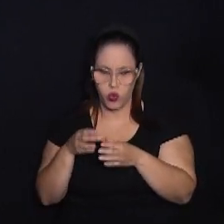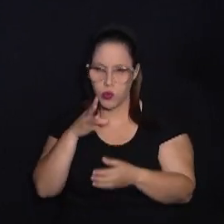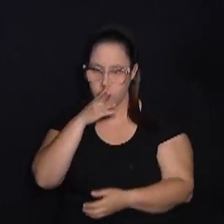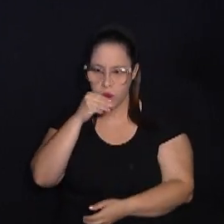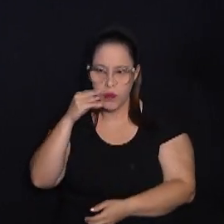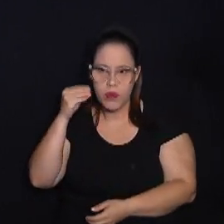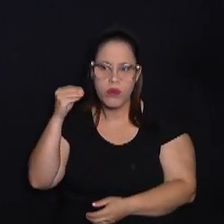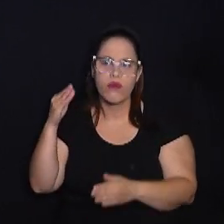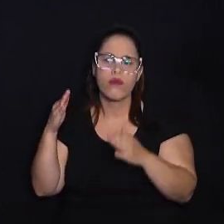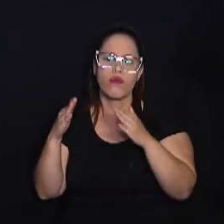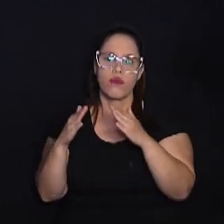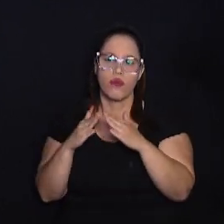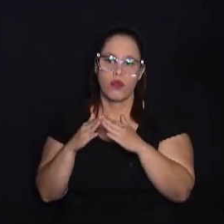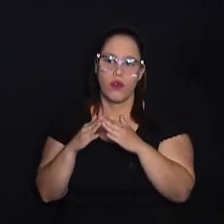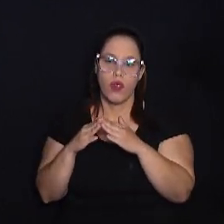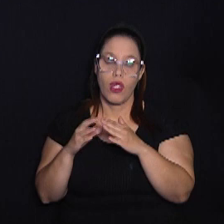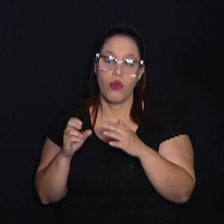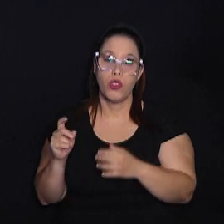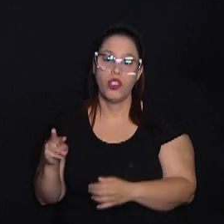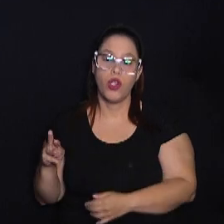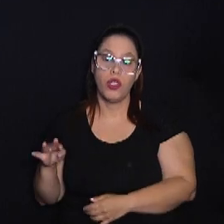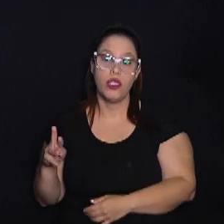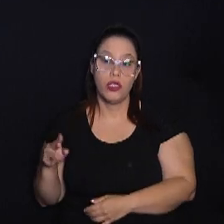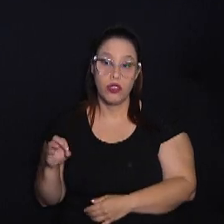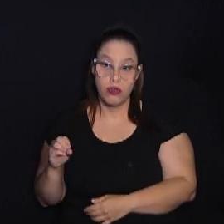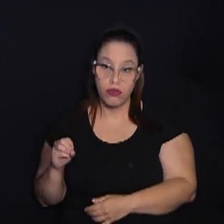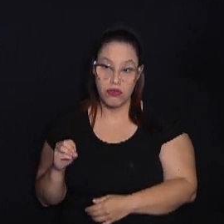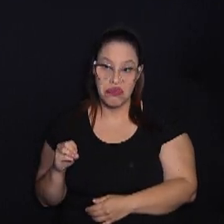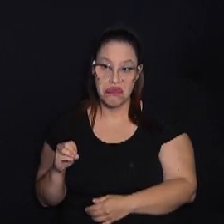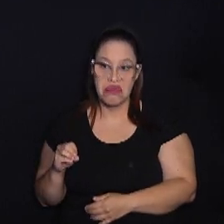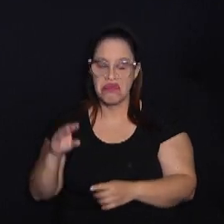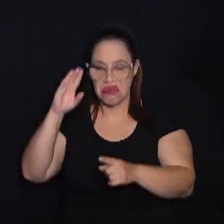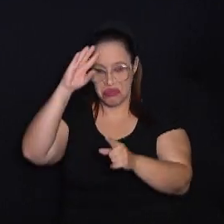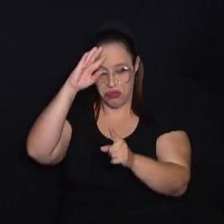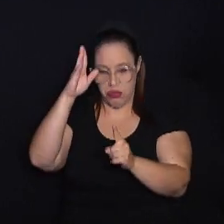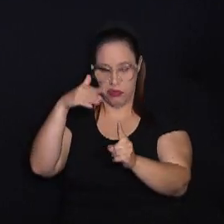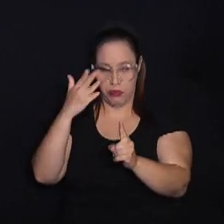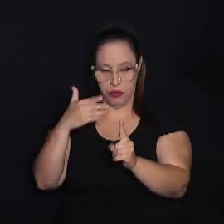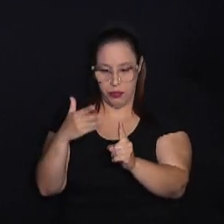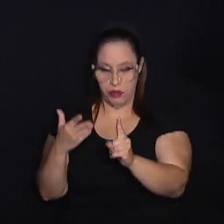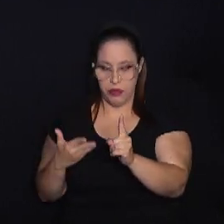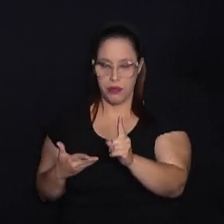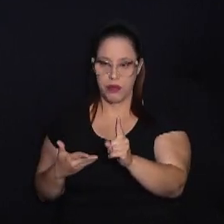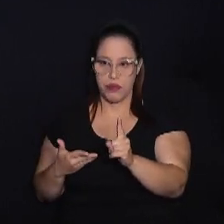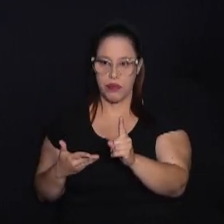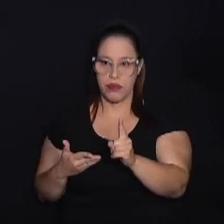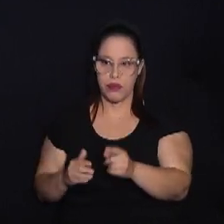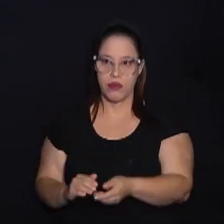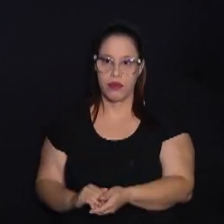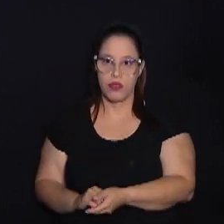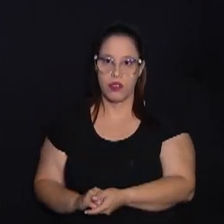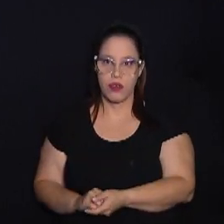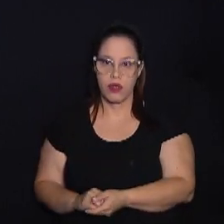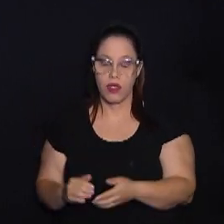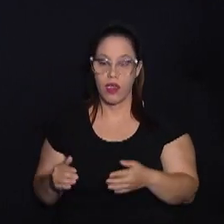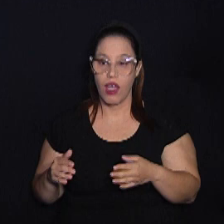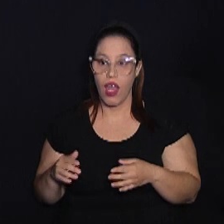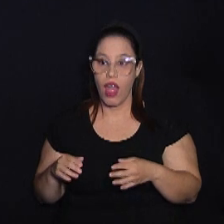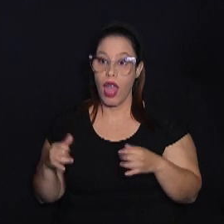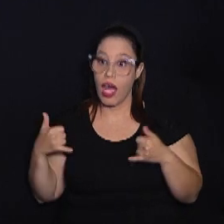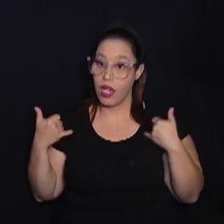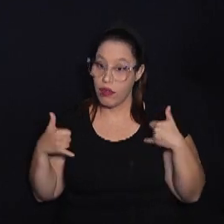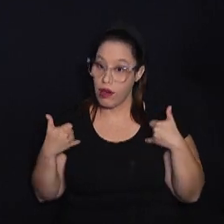da casa, até os sócios, né, pela homenagem nós estamos tendo aqui hoje, aqui, o aniversário do